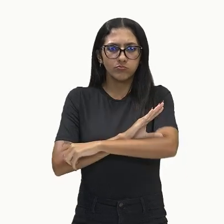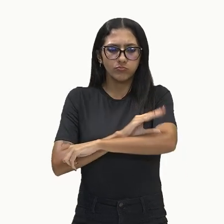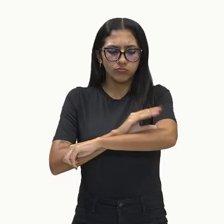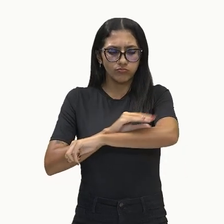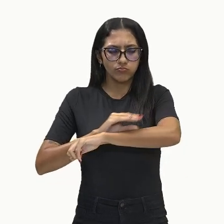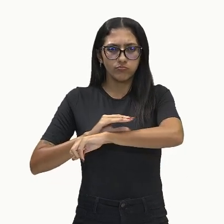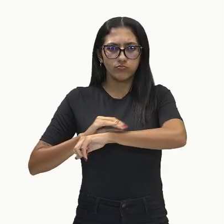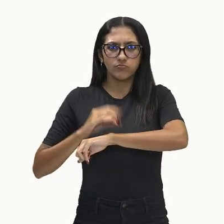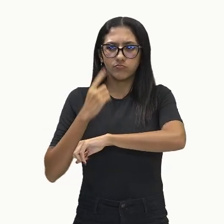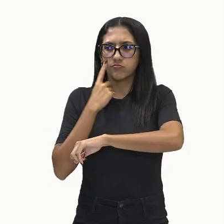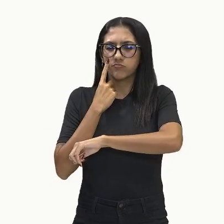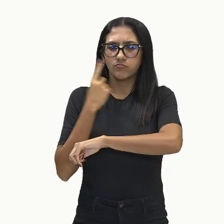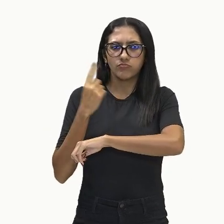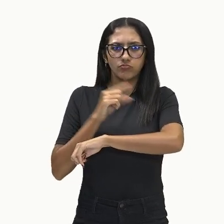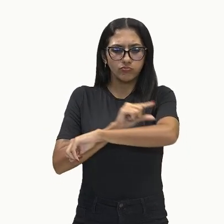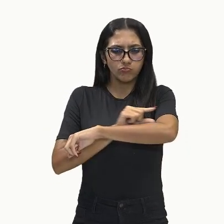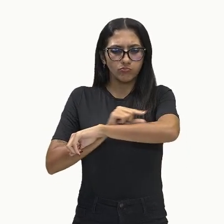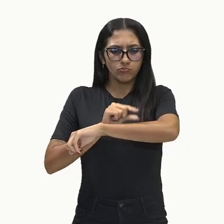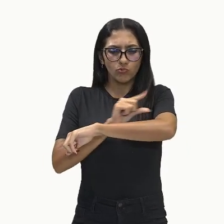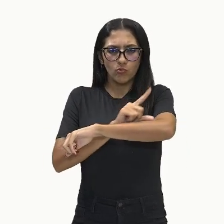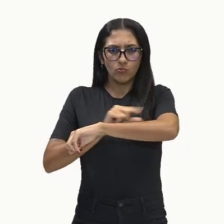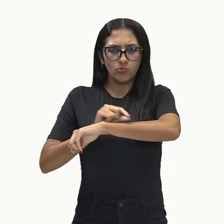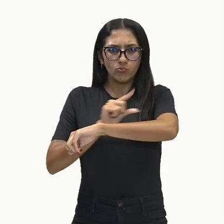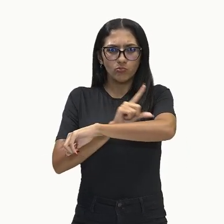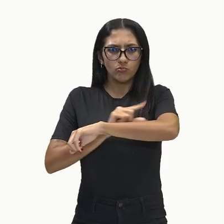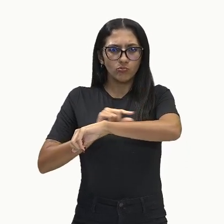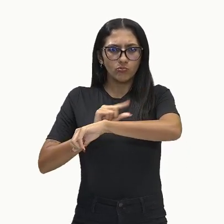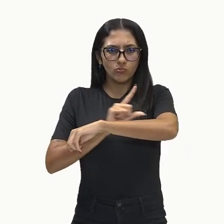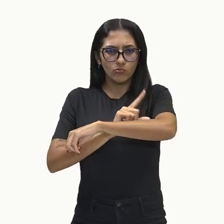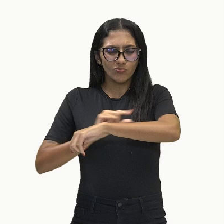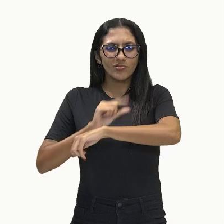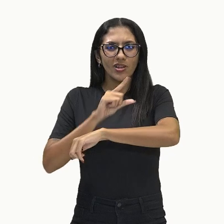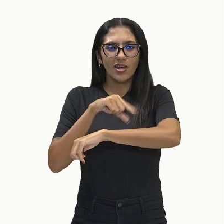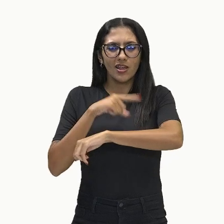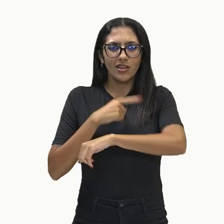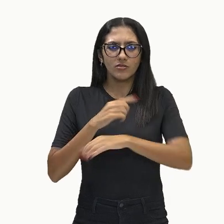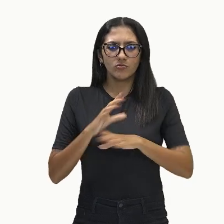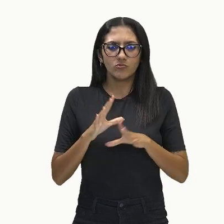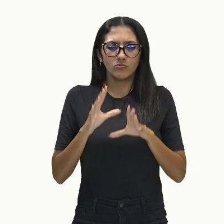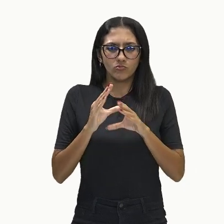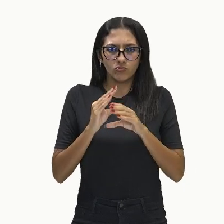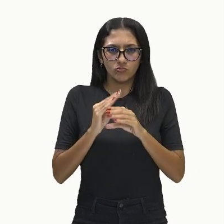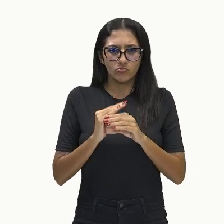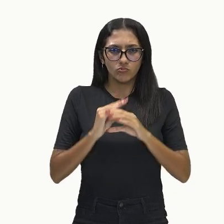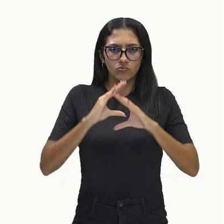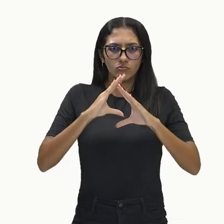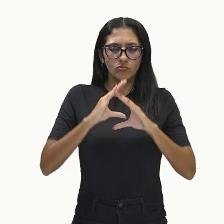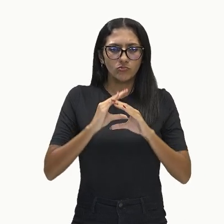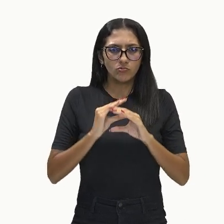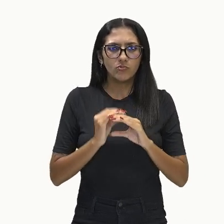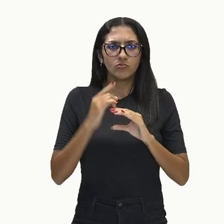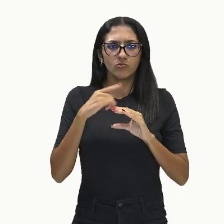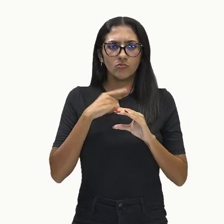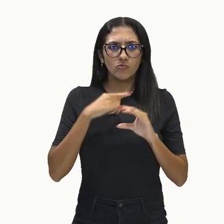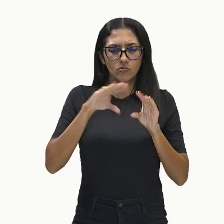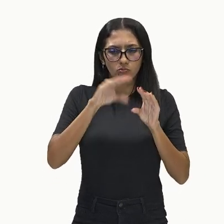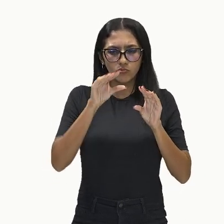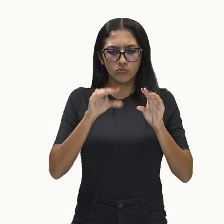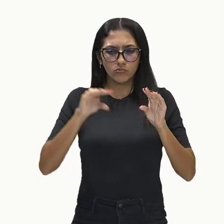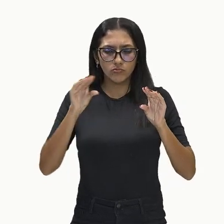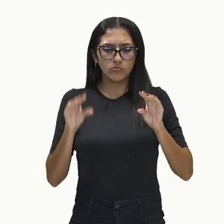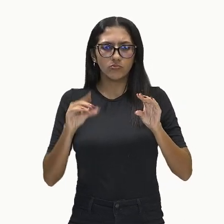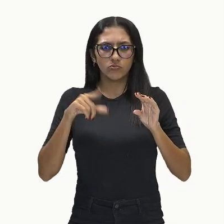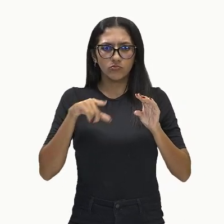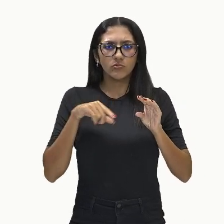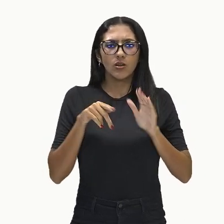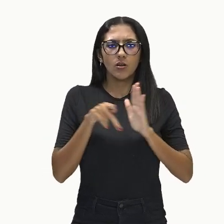vemos aí, ó, claramente, faixas, né, brancas e vermelho um pouquinho mais escuro. Então, o músculo